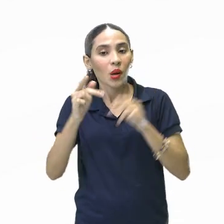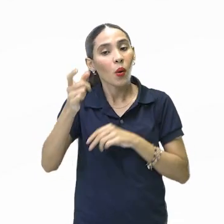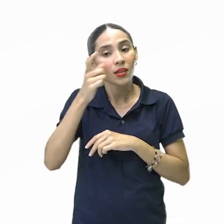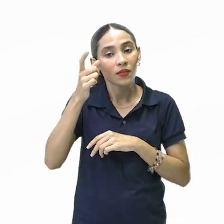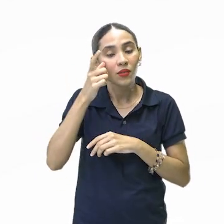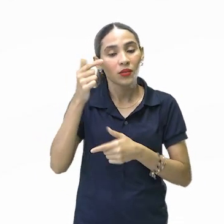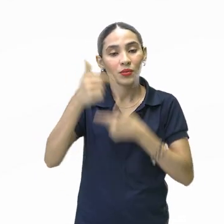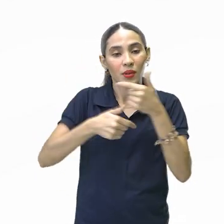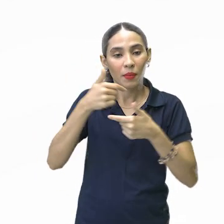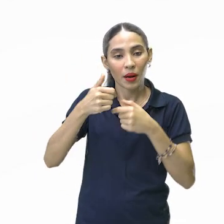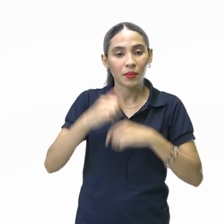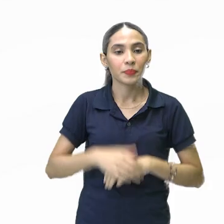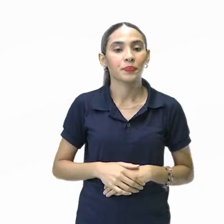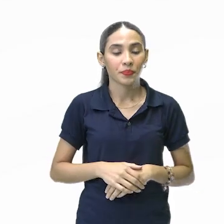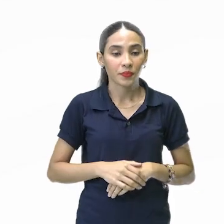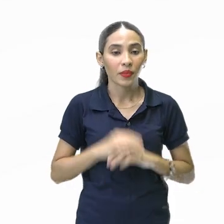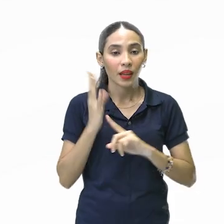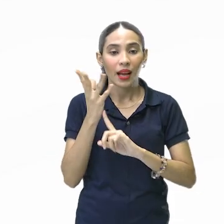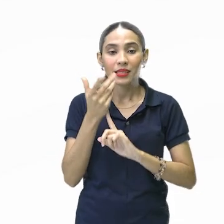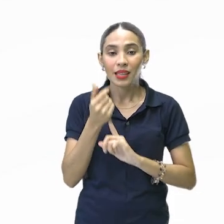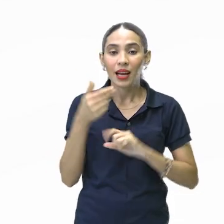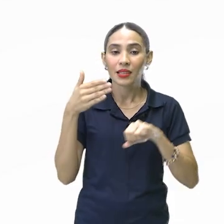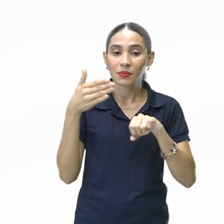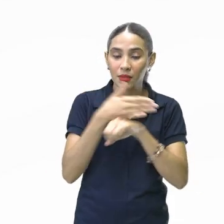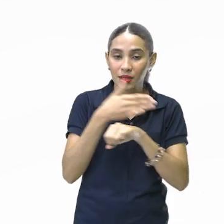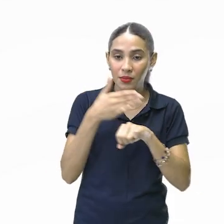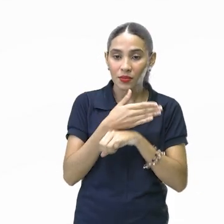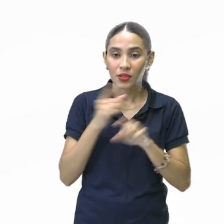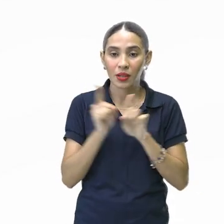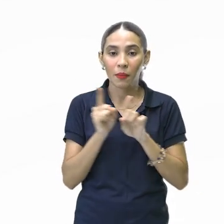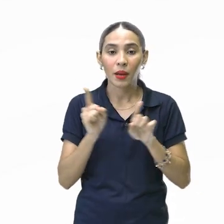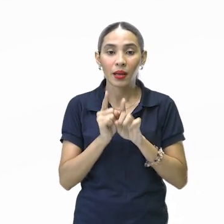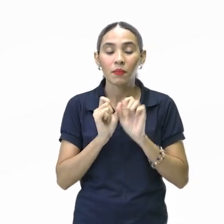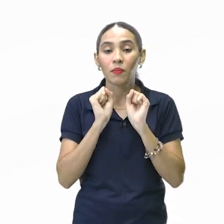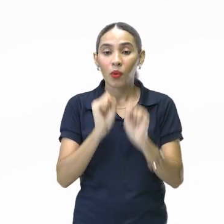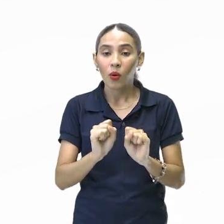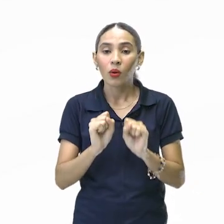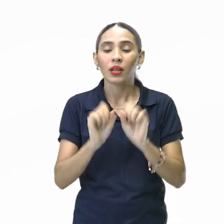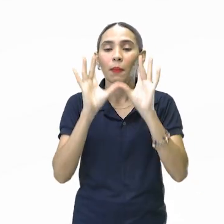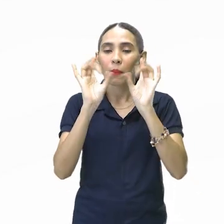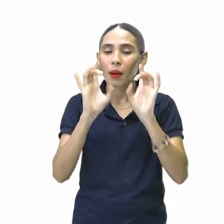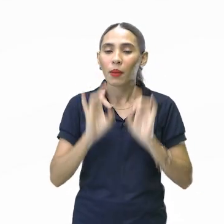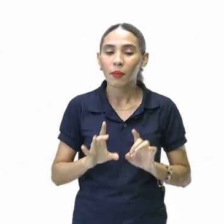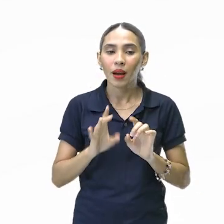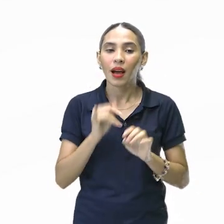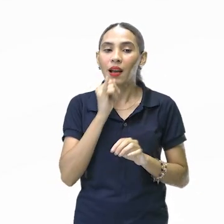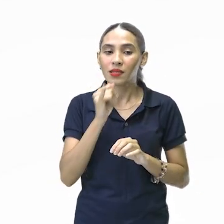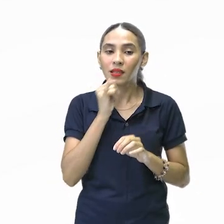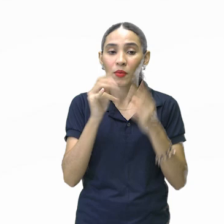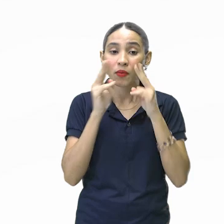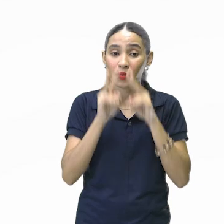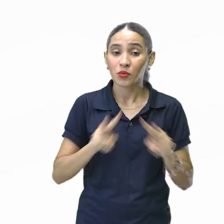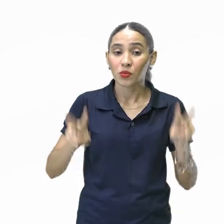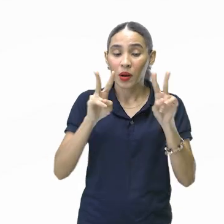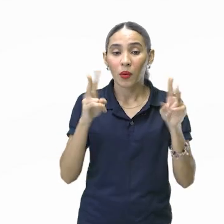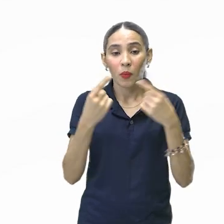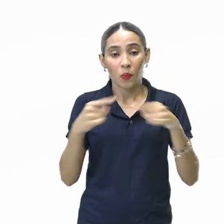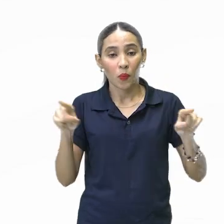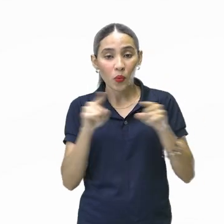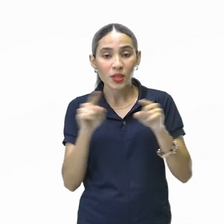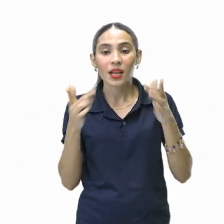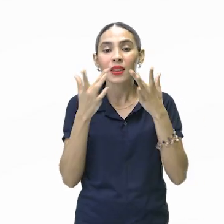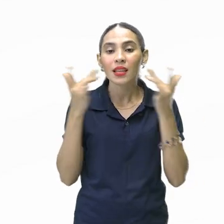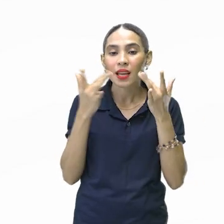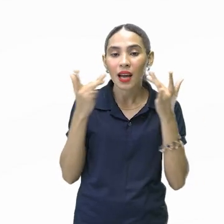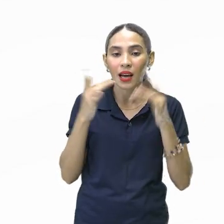editores, observadores do trabalho. As artes participativas podem ser específicas, quando artes visuais,